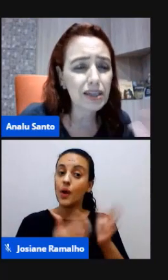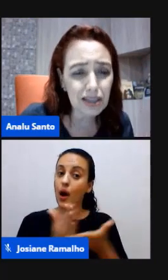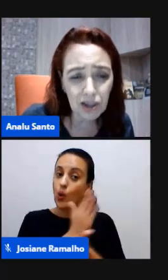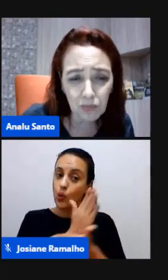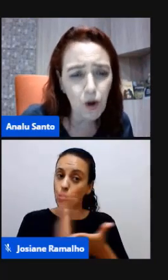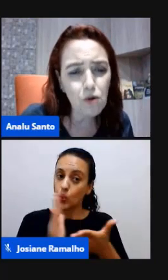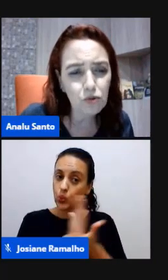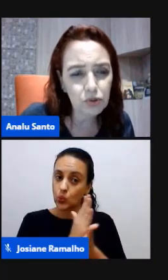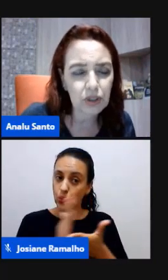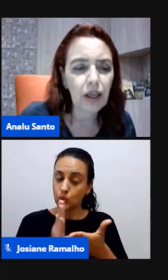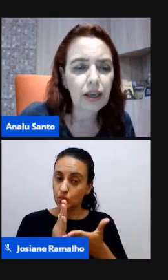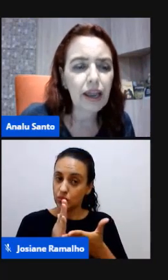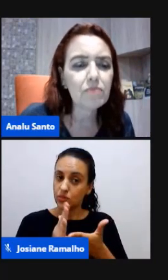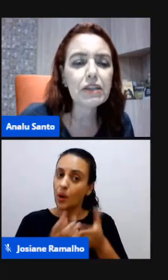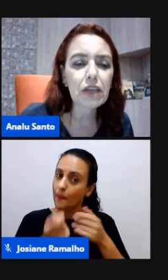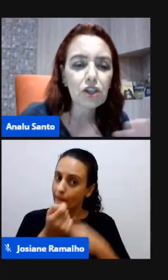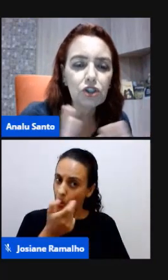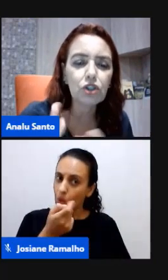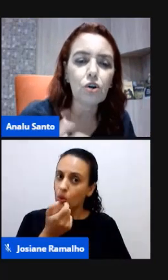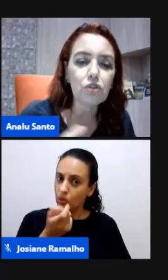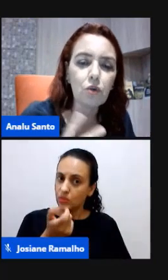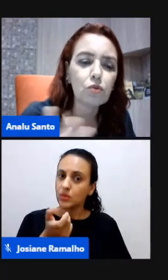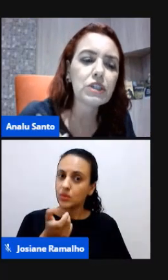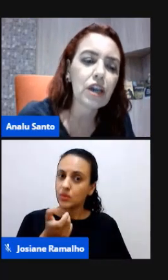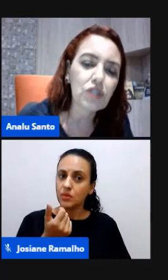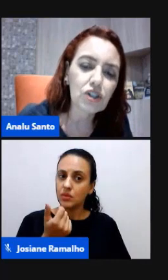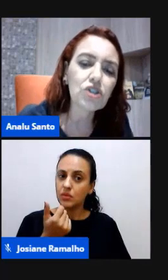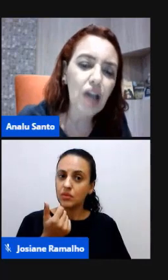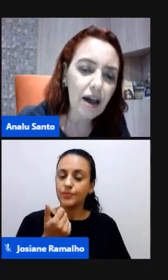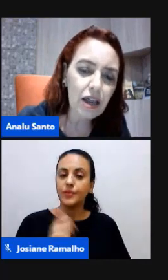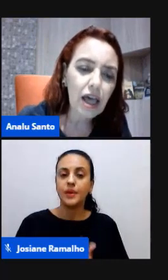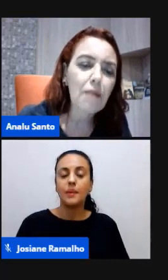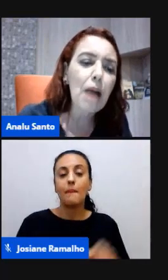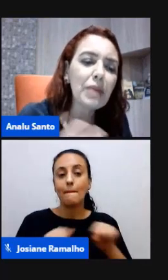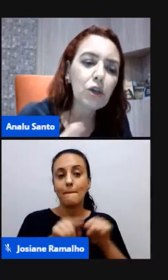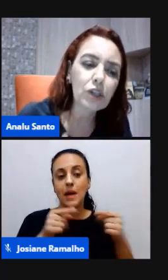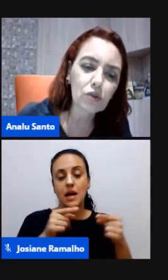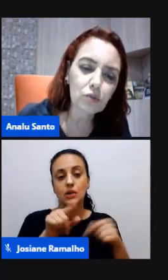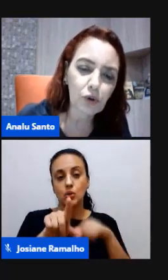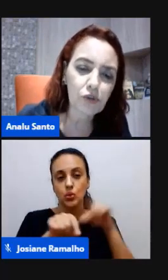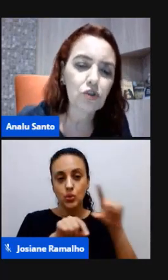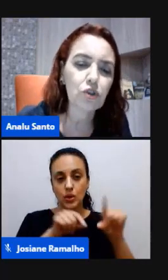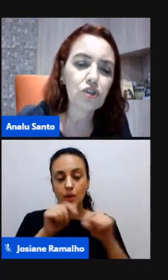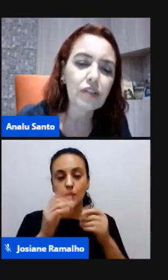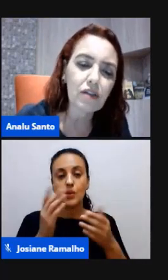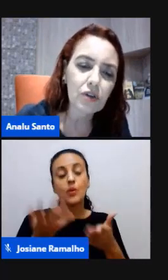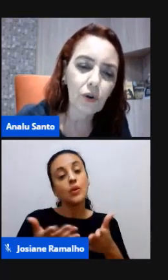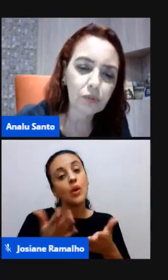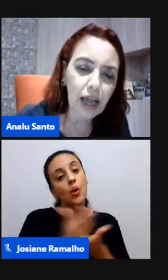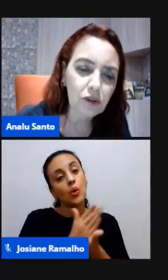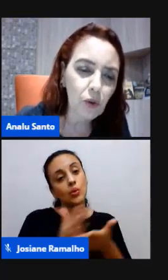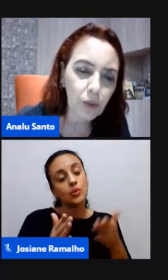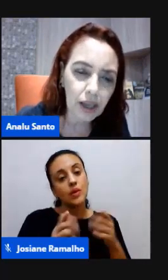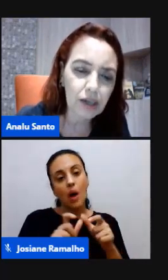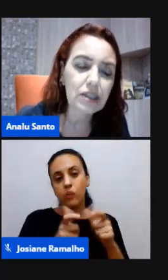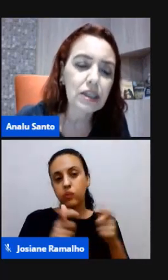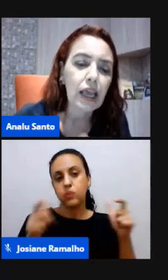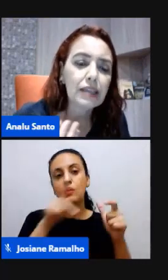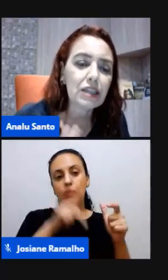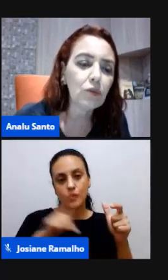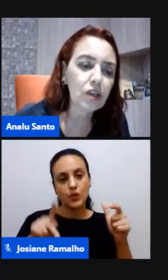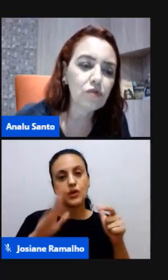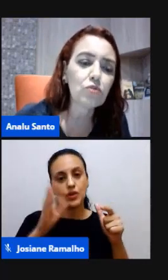e ainda são poucos, né? Mas a gente trouxe alguns que a maioria dos professores já teve contato com